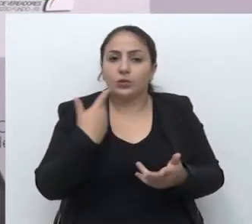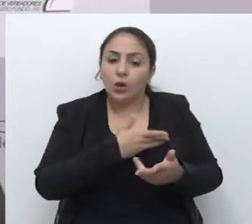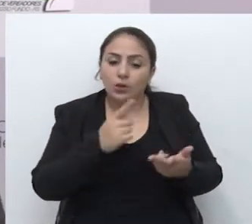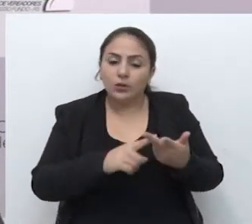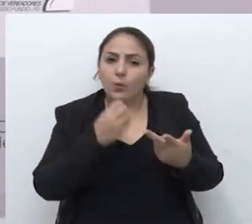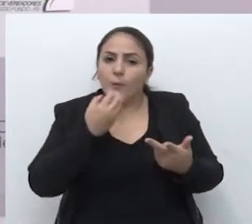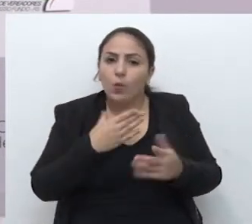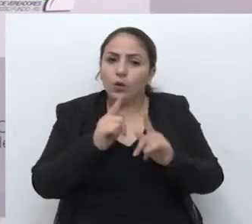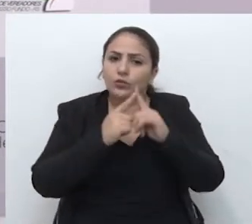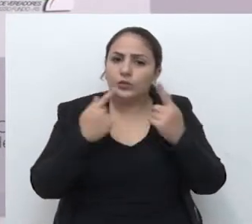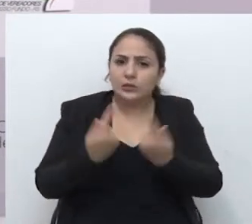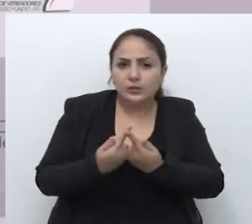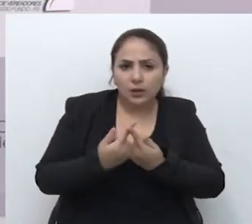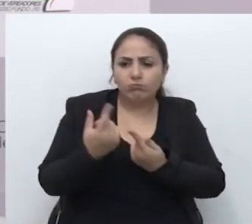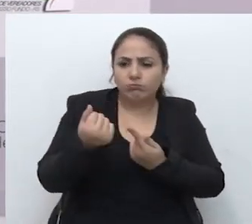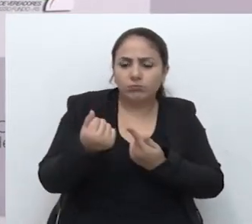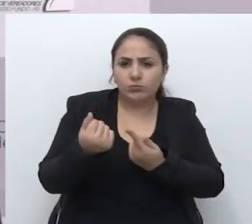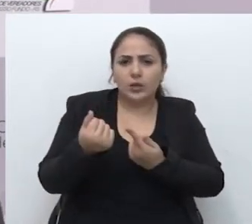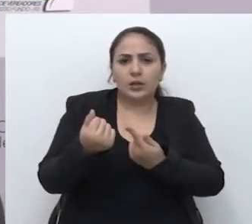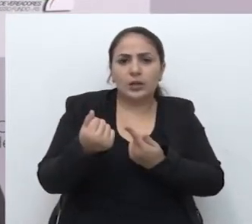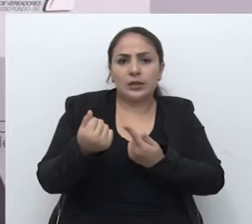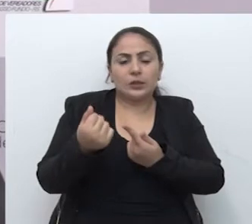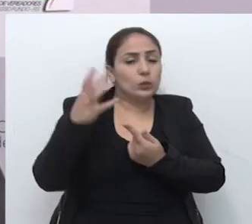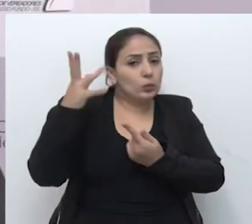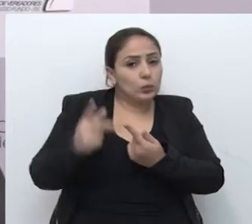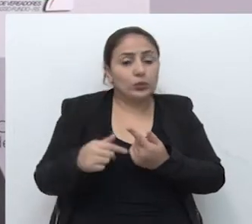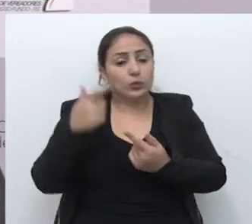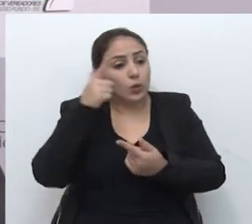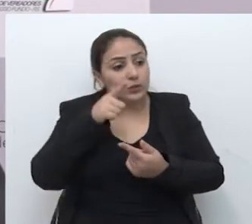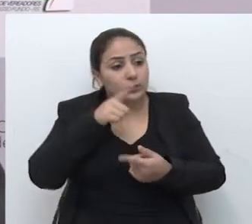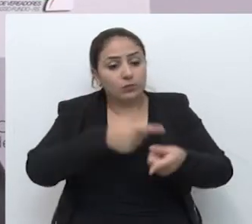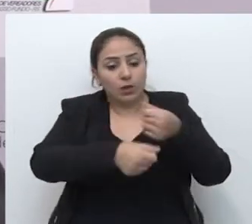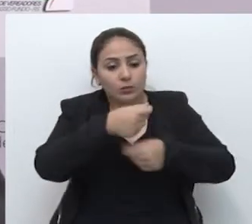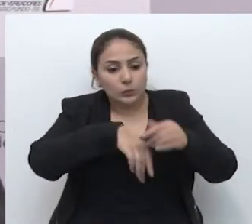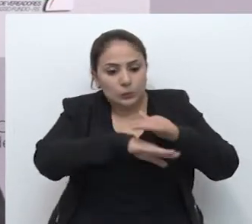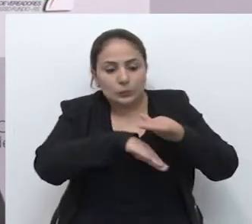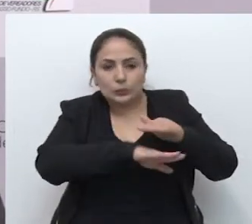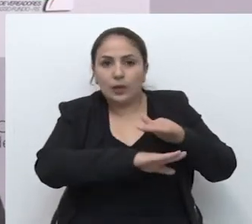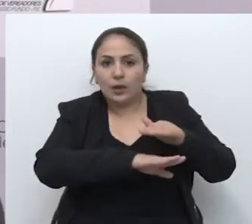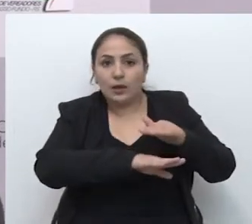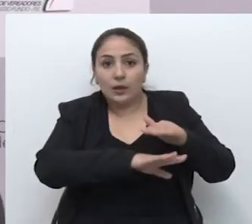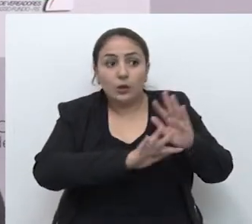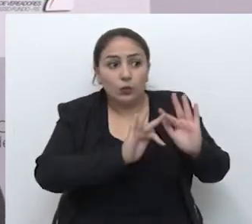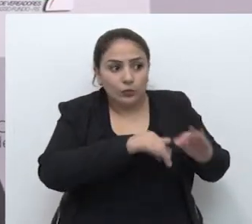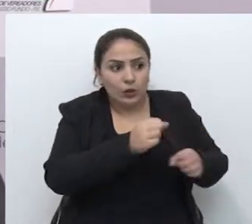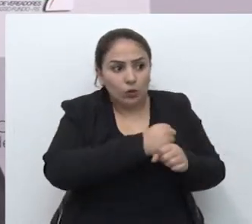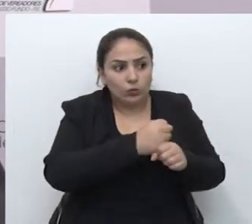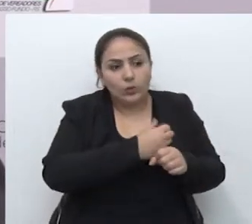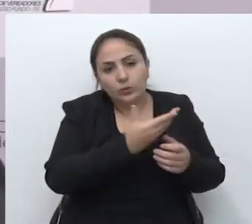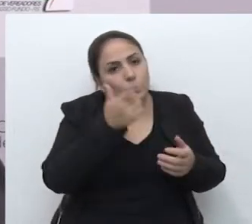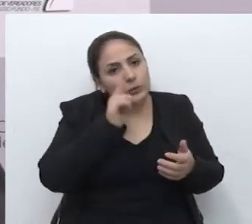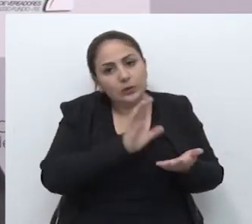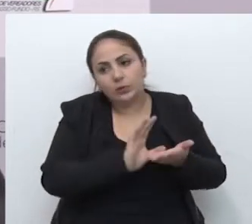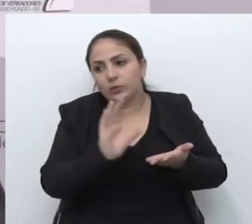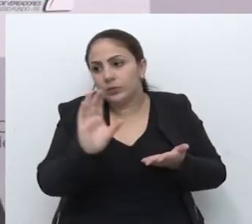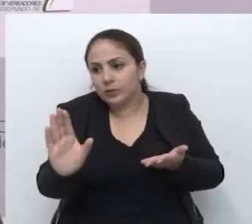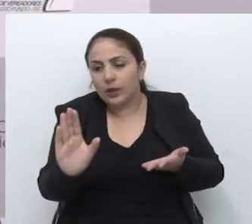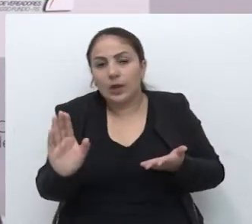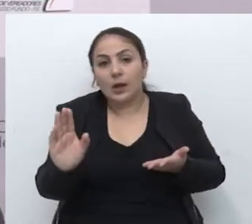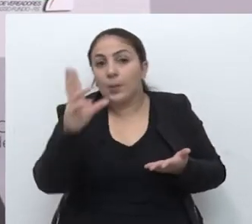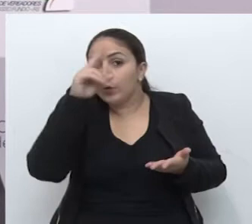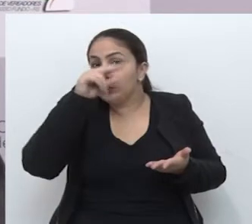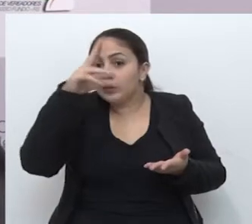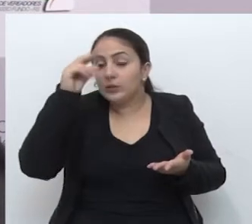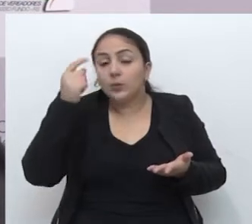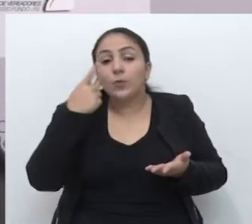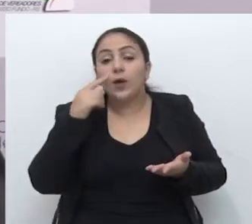boa gestão dos recursos da Câmara, queremos economizar o que dá para poder chegar ao final do ano, não gastar aquela parte, tudo que pertence para a Câmara, deixar que o Executivo